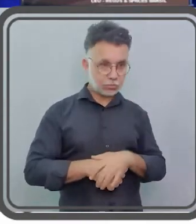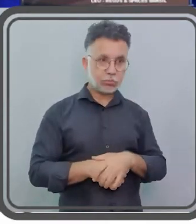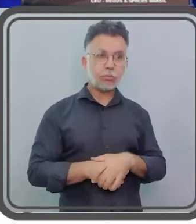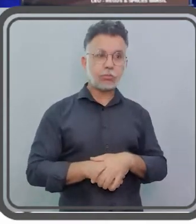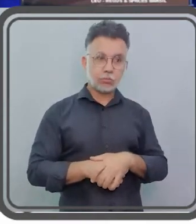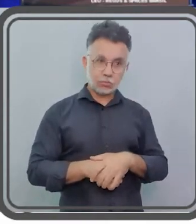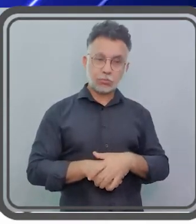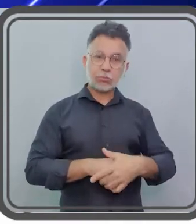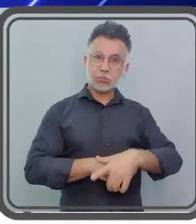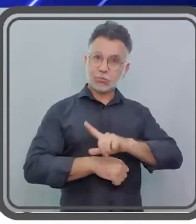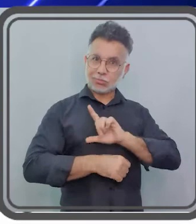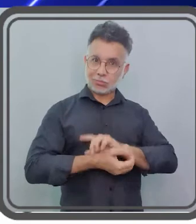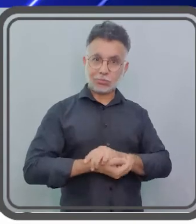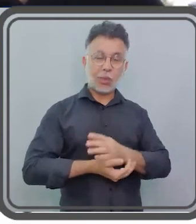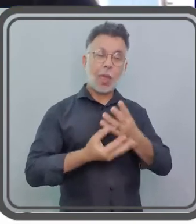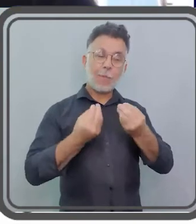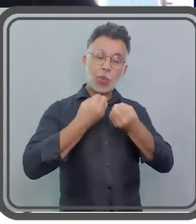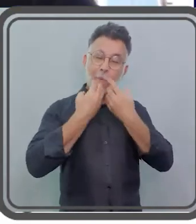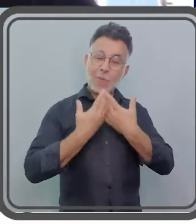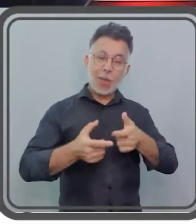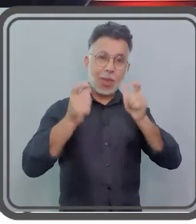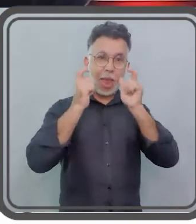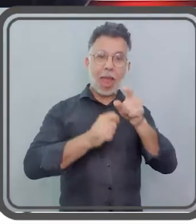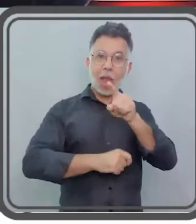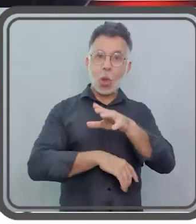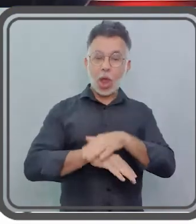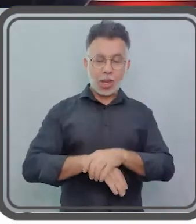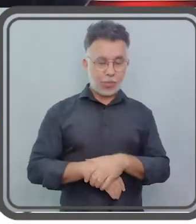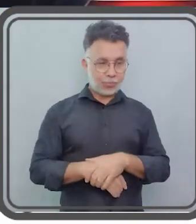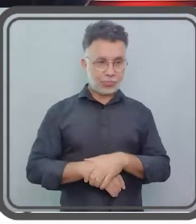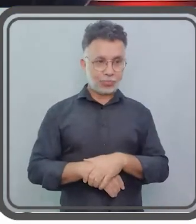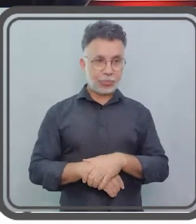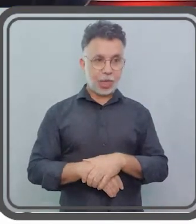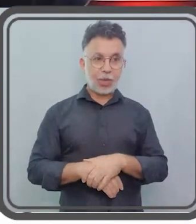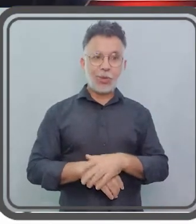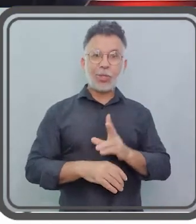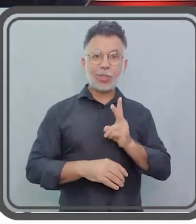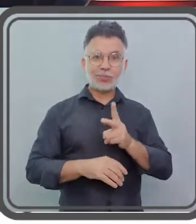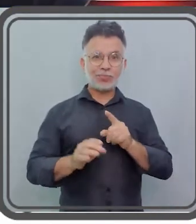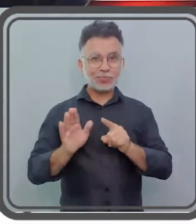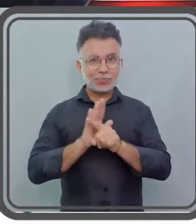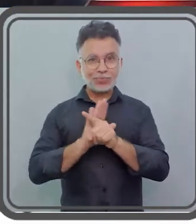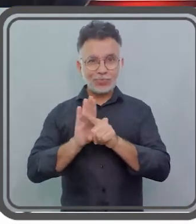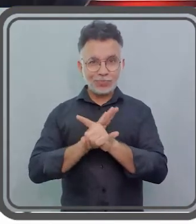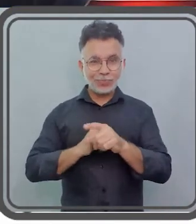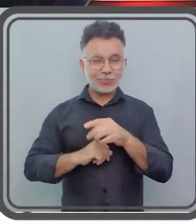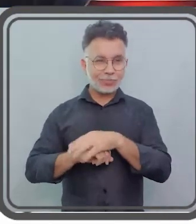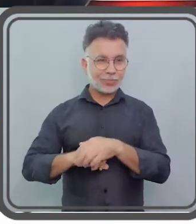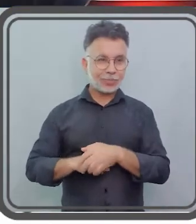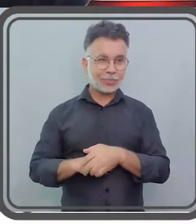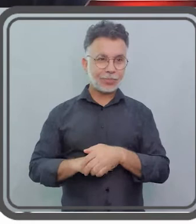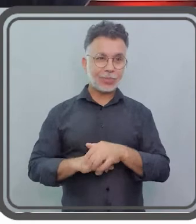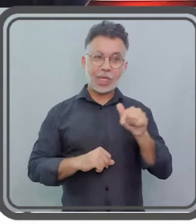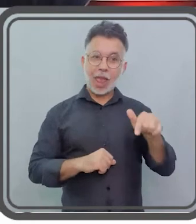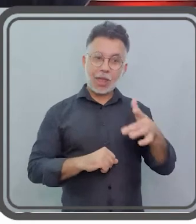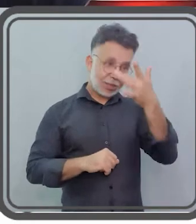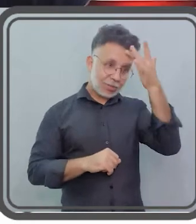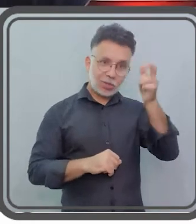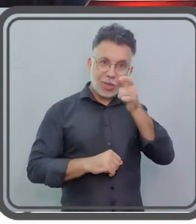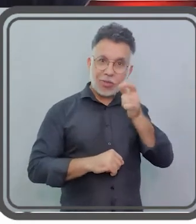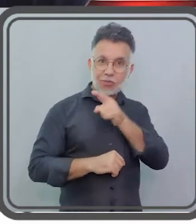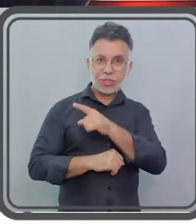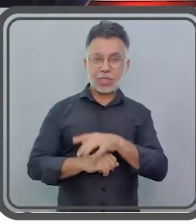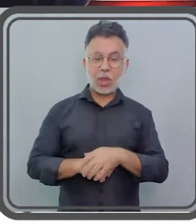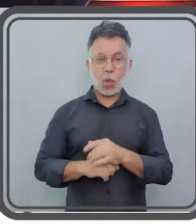Muito bom, interessantíssimo. Agora, Nestor, queria explorar contigo perguntas aqui da audiência, né? Você, como